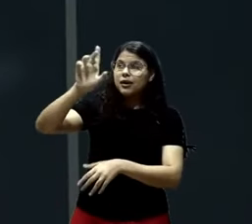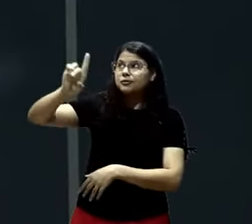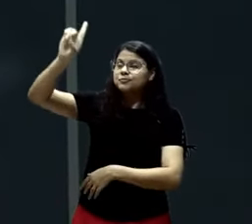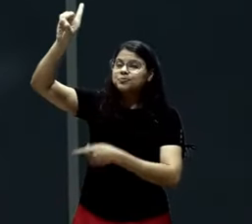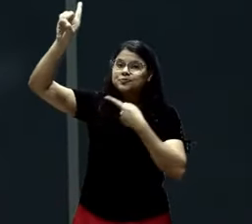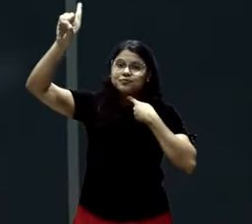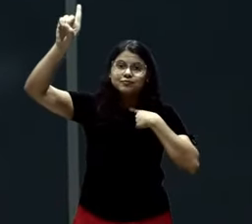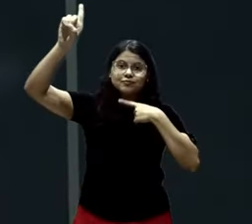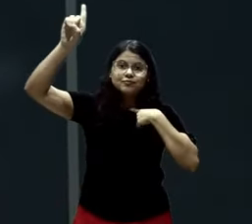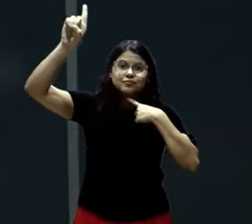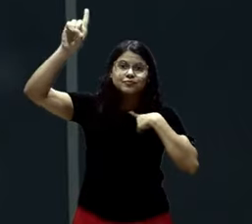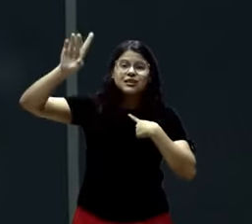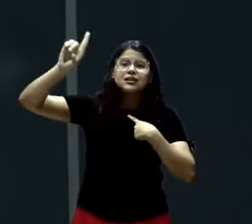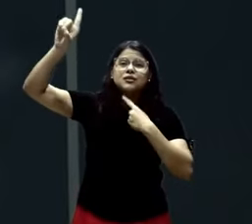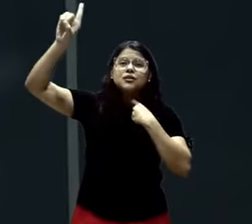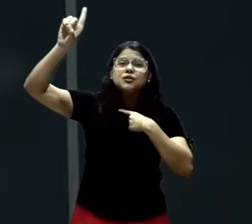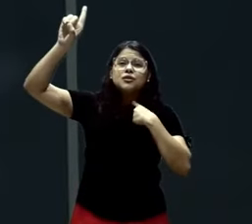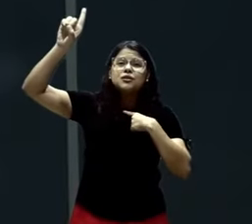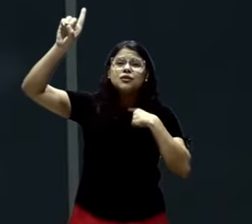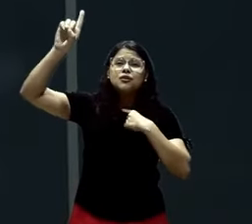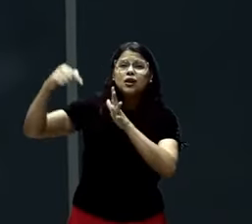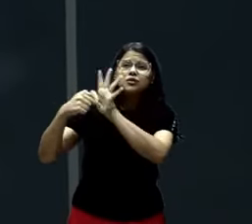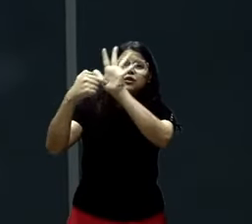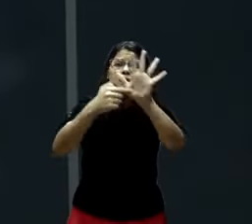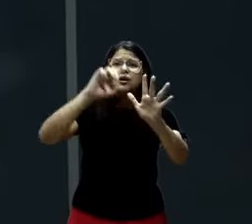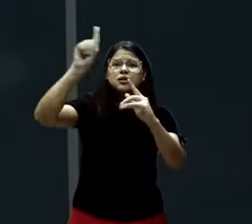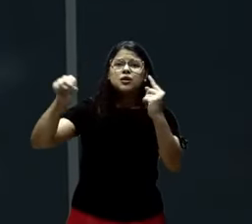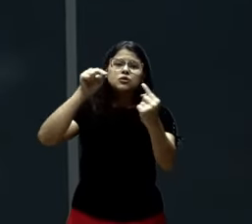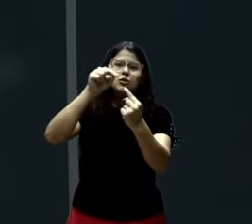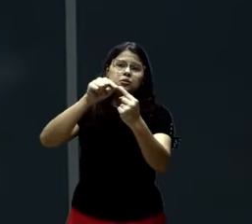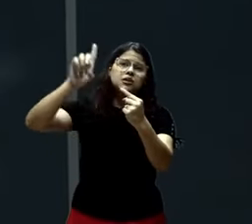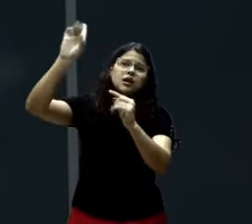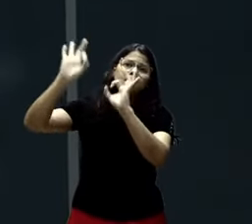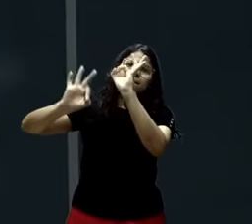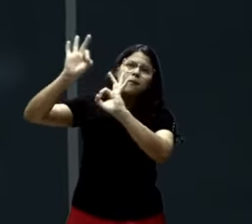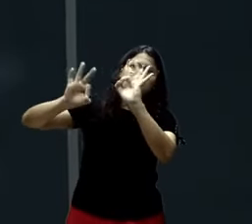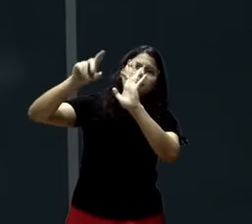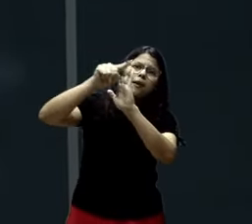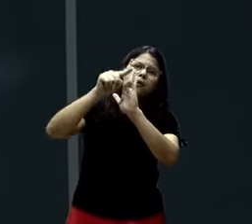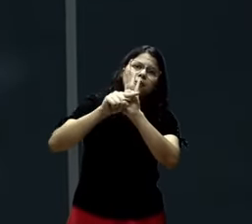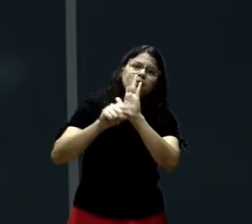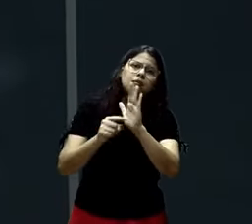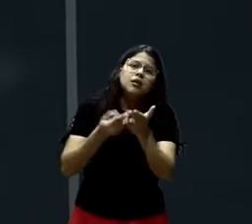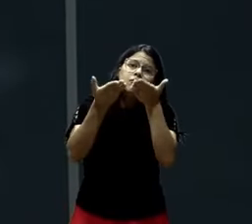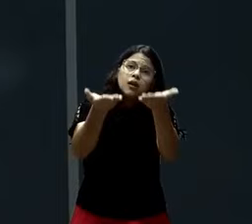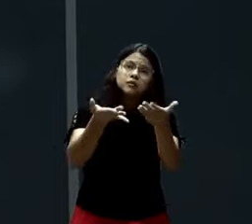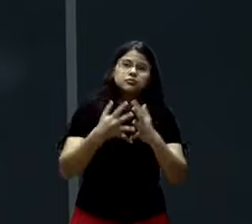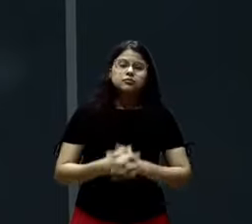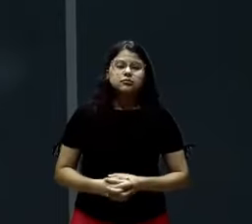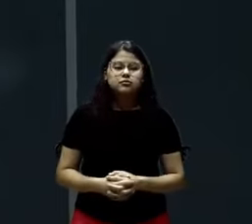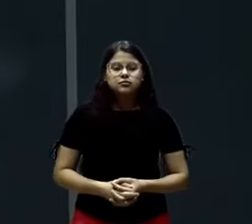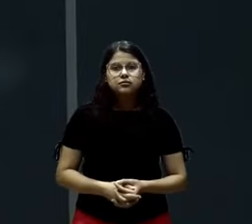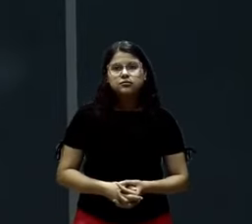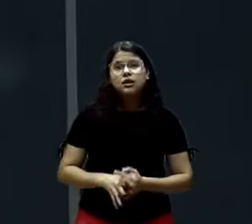Porque a vontade de Deus expressa o propósito dele. Deus tem um plano, e esse plano envolve você. E o